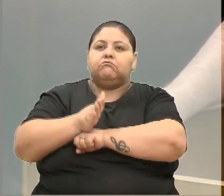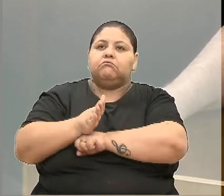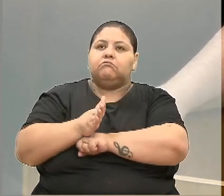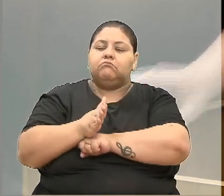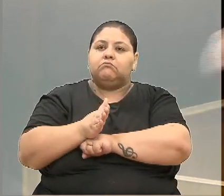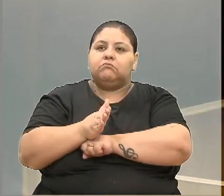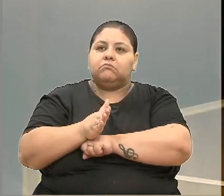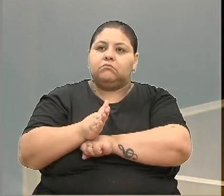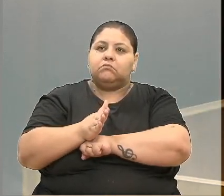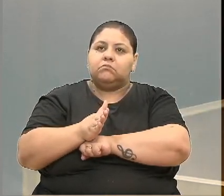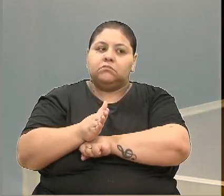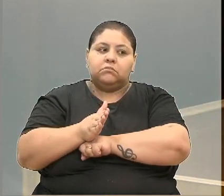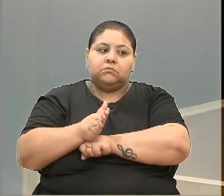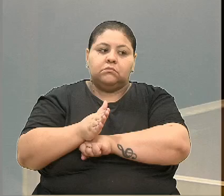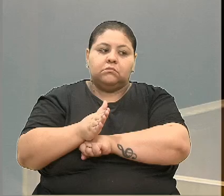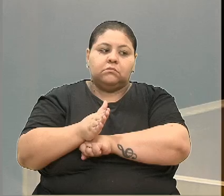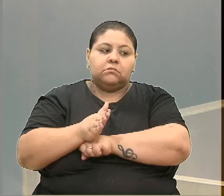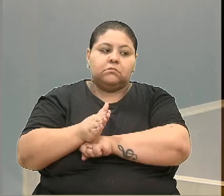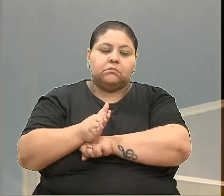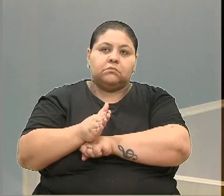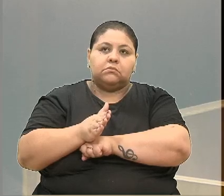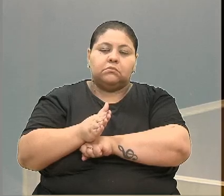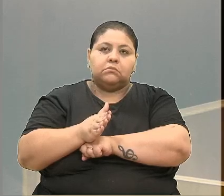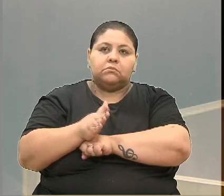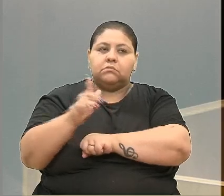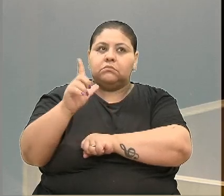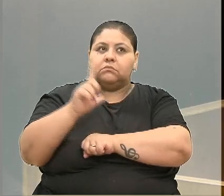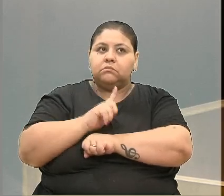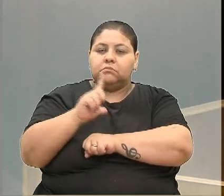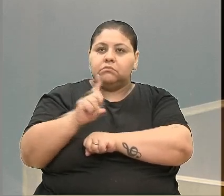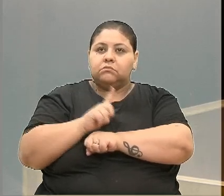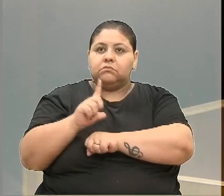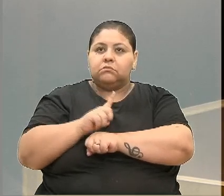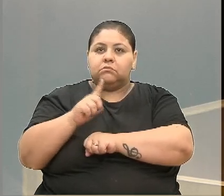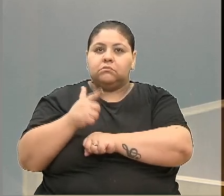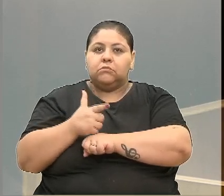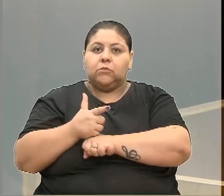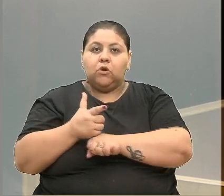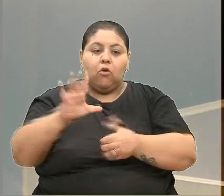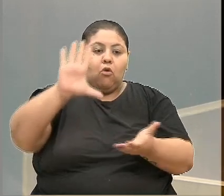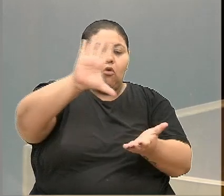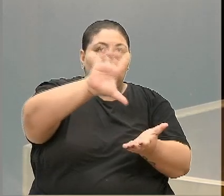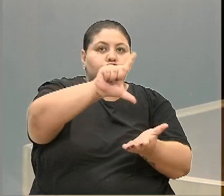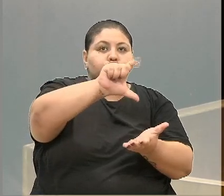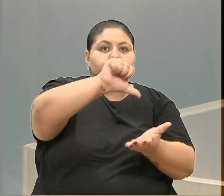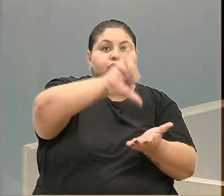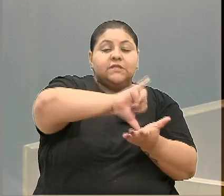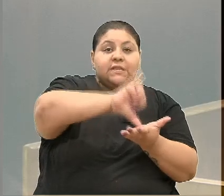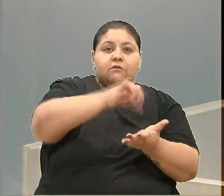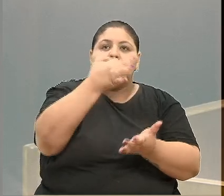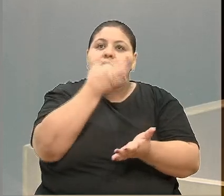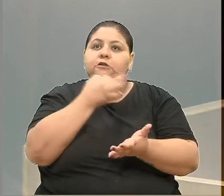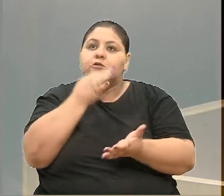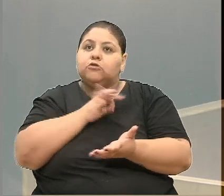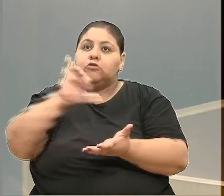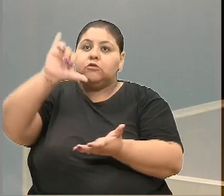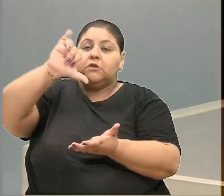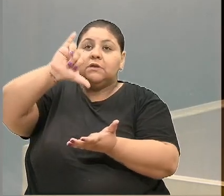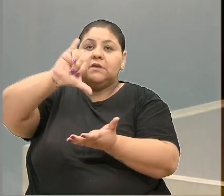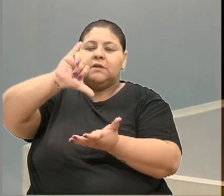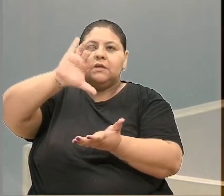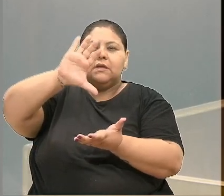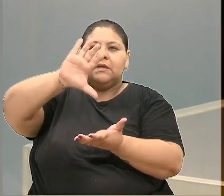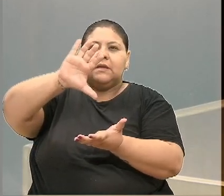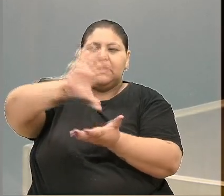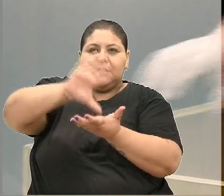e que tomou conta do centro de Caxias do Sul e da Praça Dante Alighieri. Tivemos